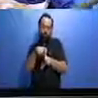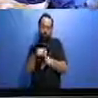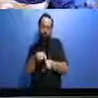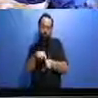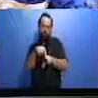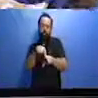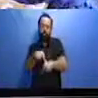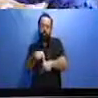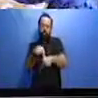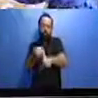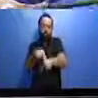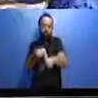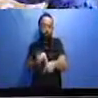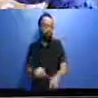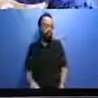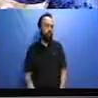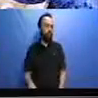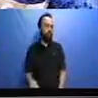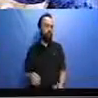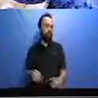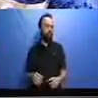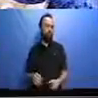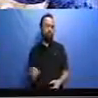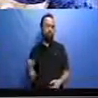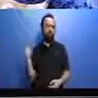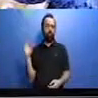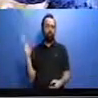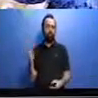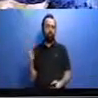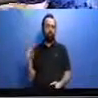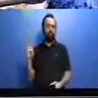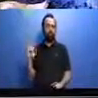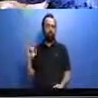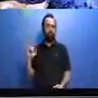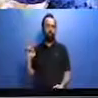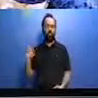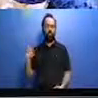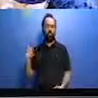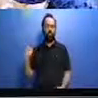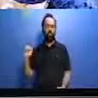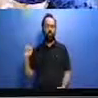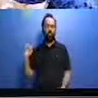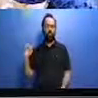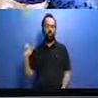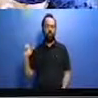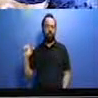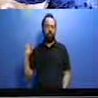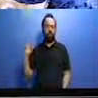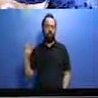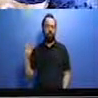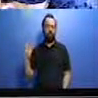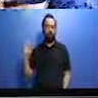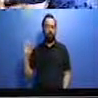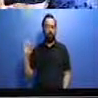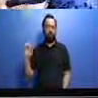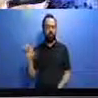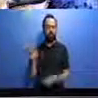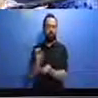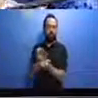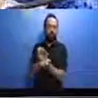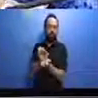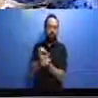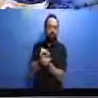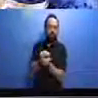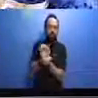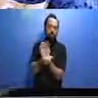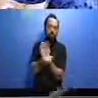isso que é gastrópode. E por fim, os bivalves. Aqui nós temos ostra e alguns mexilhões. Aqui uma pérola no interior de